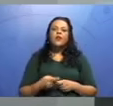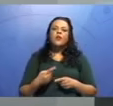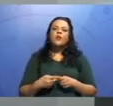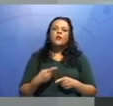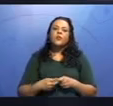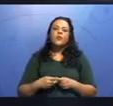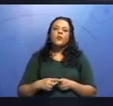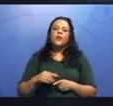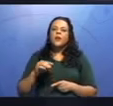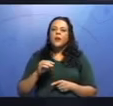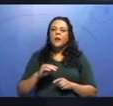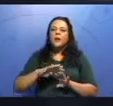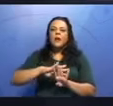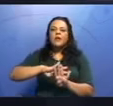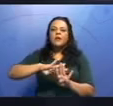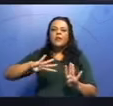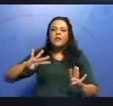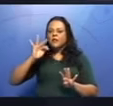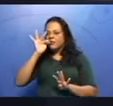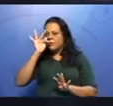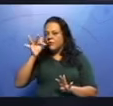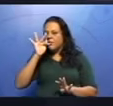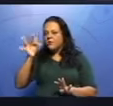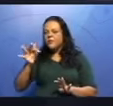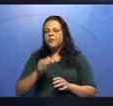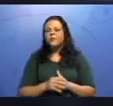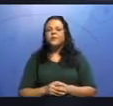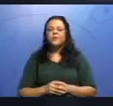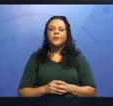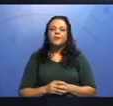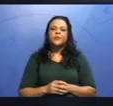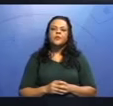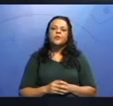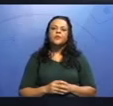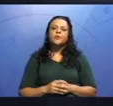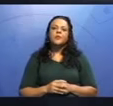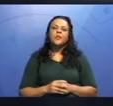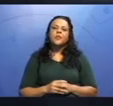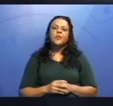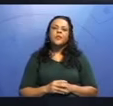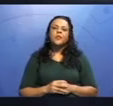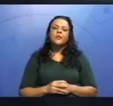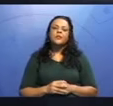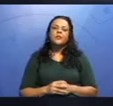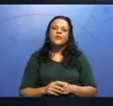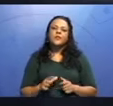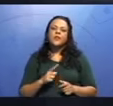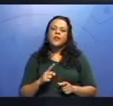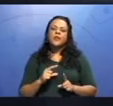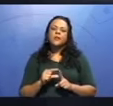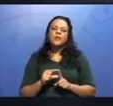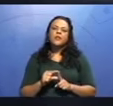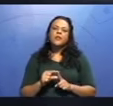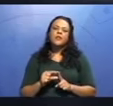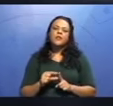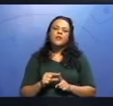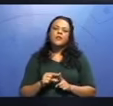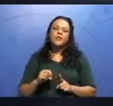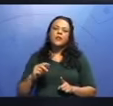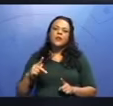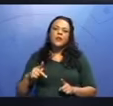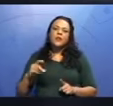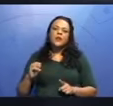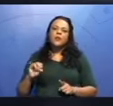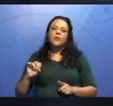A conjunção pois, quando usada, quando empregada em oração coordenada conclusiva, para chegar a uma